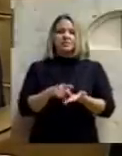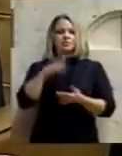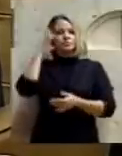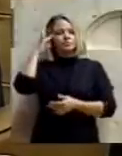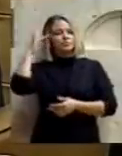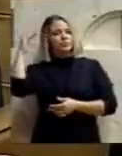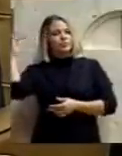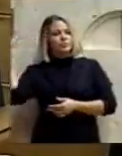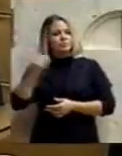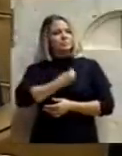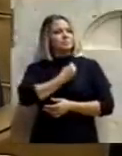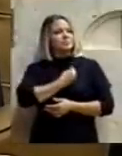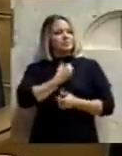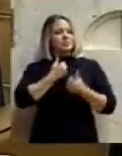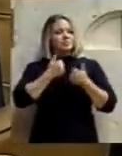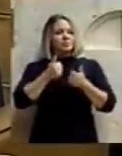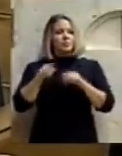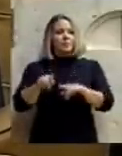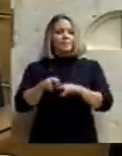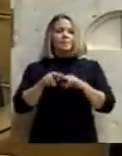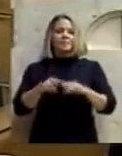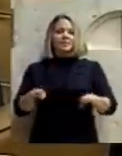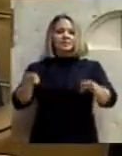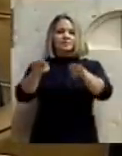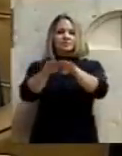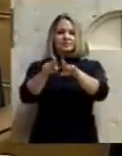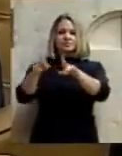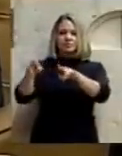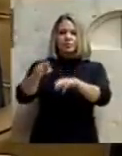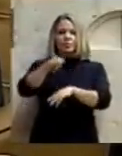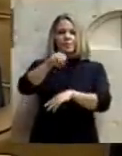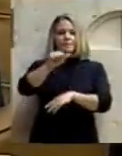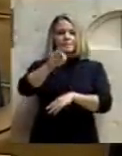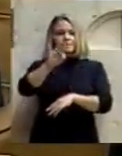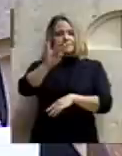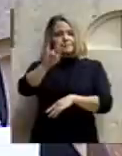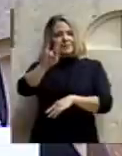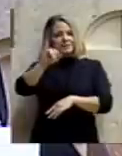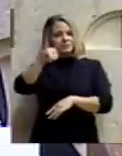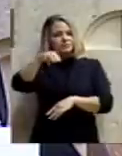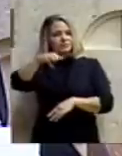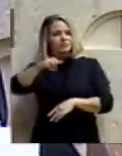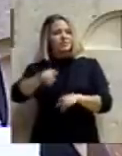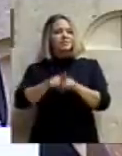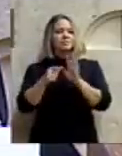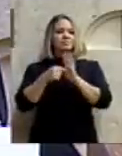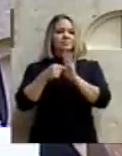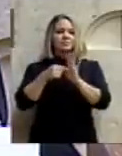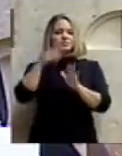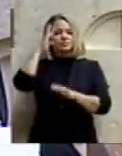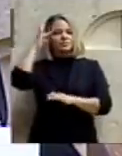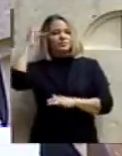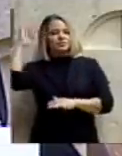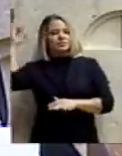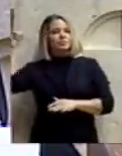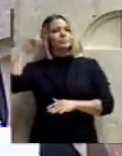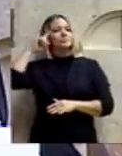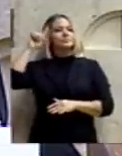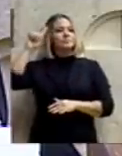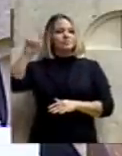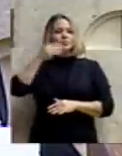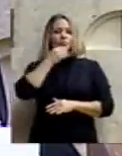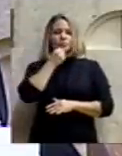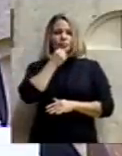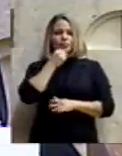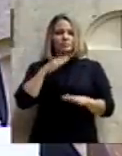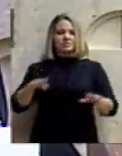como sonhou Mandela pela igualdade e Martin Luther King, que no Madison Square Garden revelou ter sonhado que um dia os